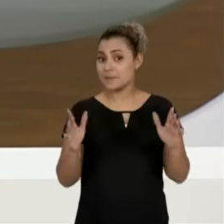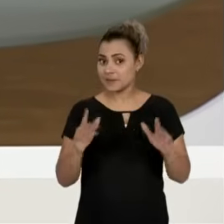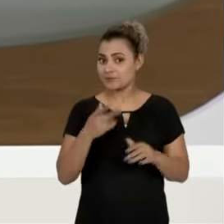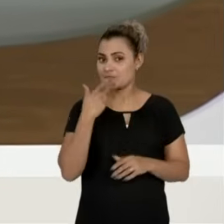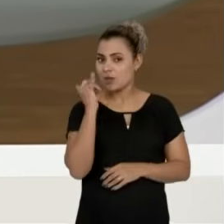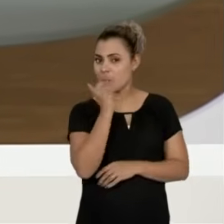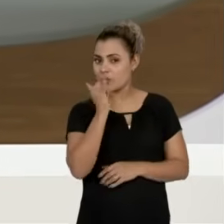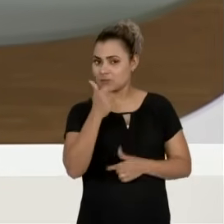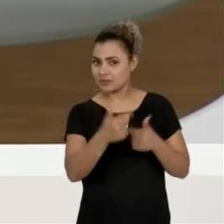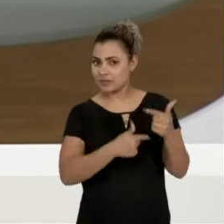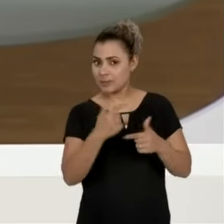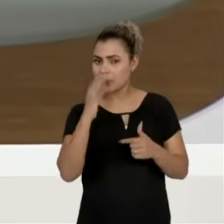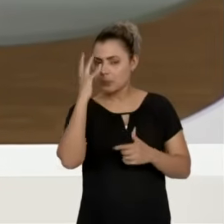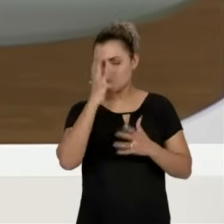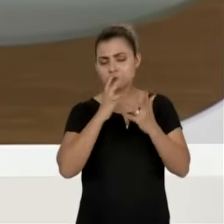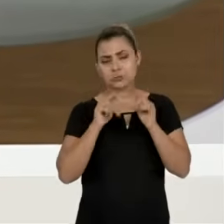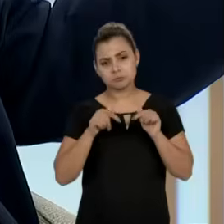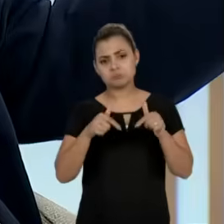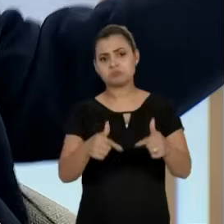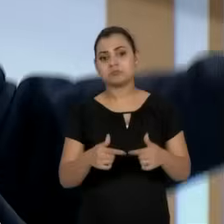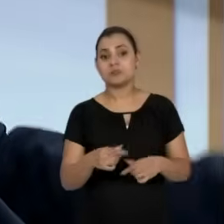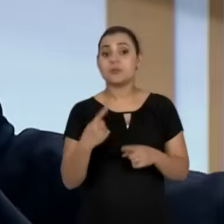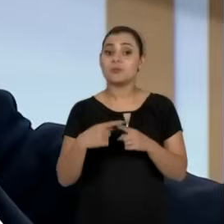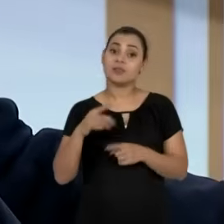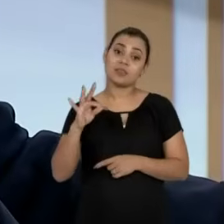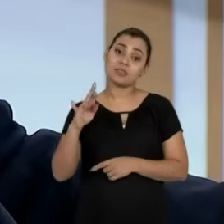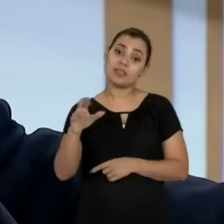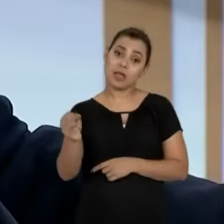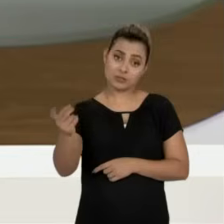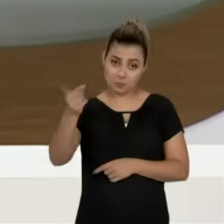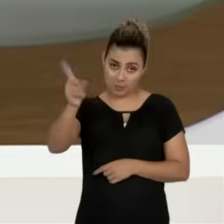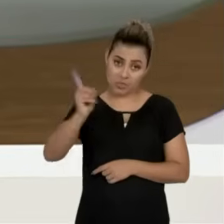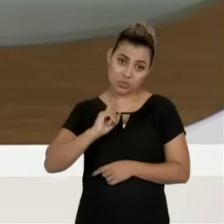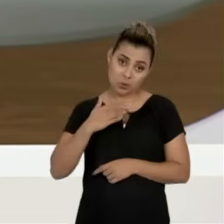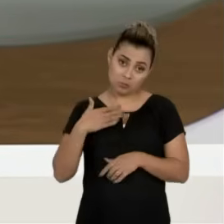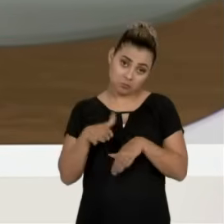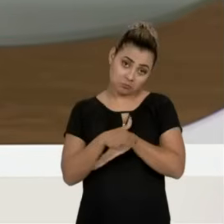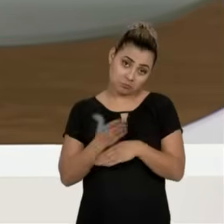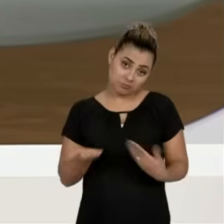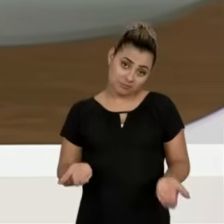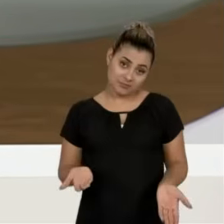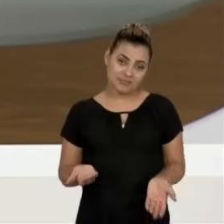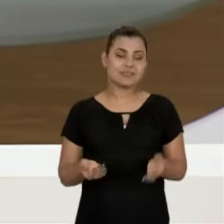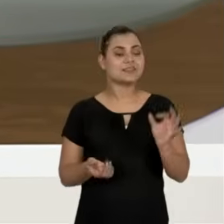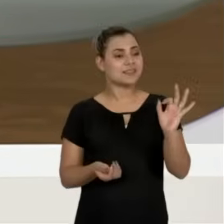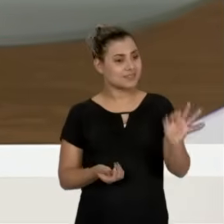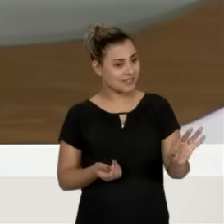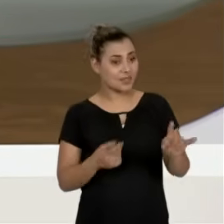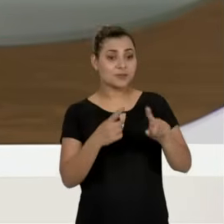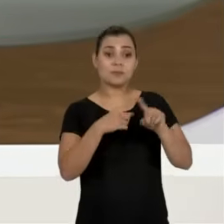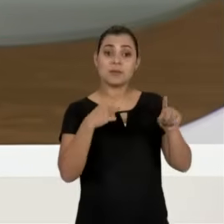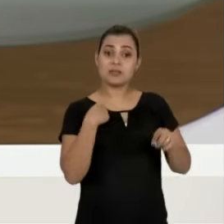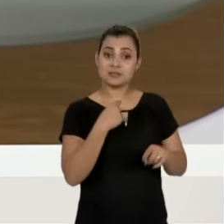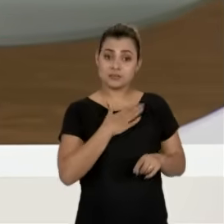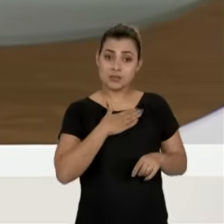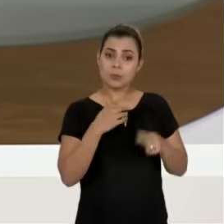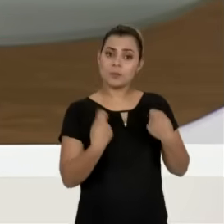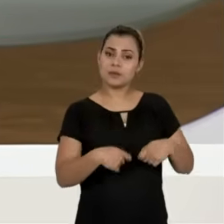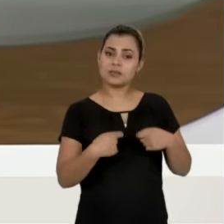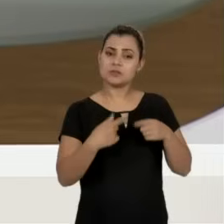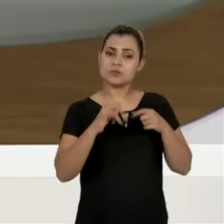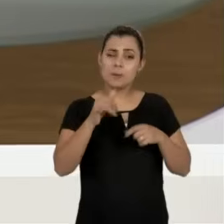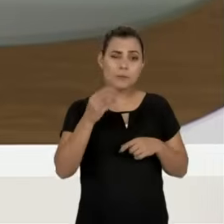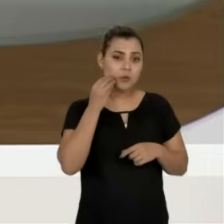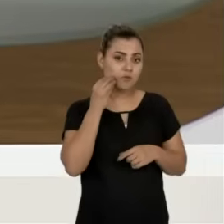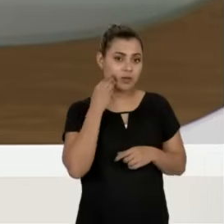contando um trabalho tudo muito bonito... Porque o Marcelo Tassi que mandou. Tudo bem, está certíssimo. Mas eu também preciso